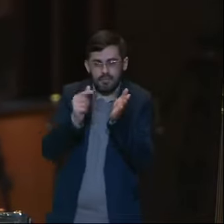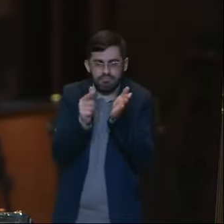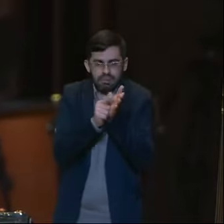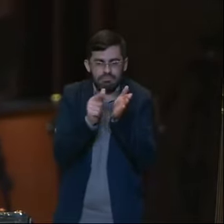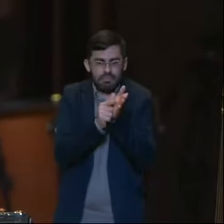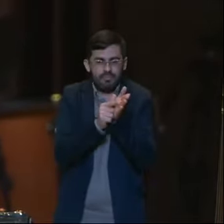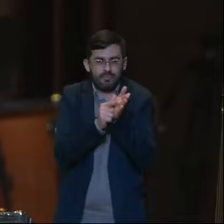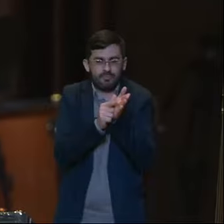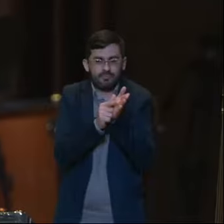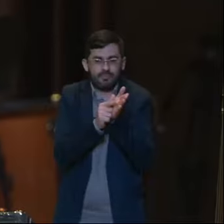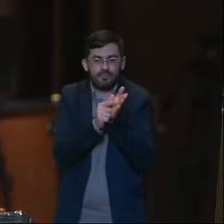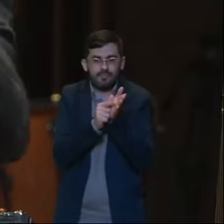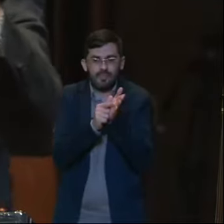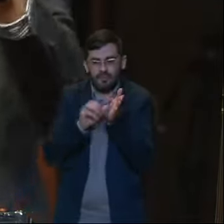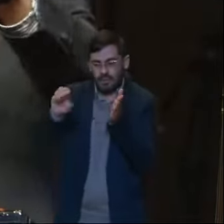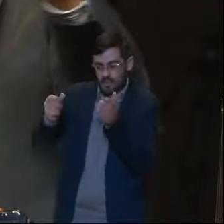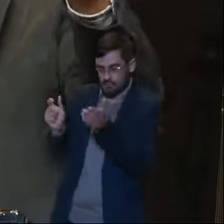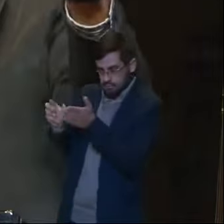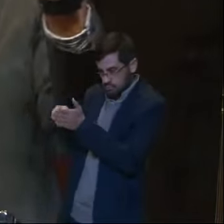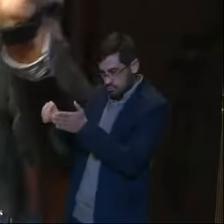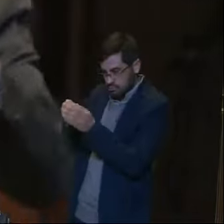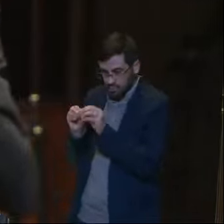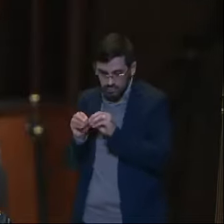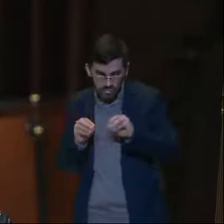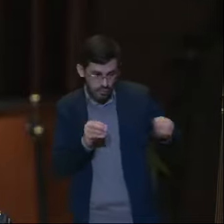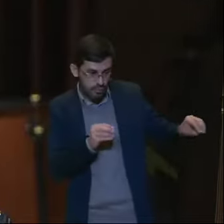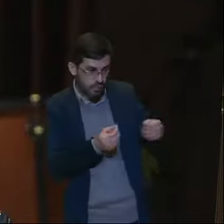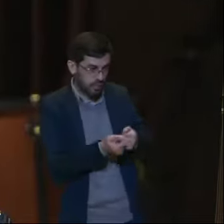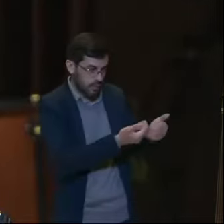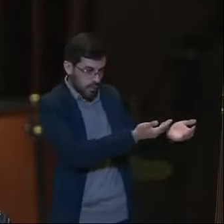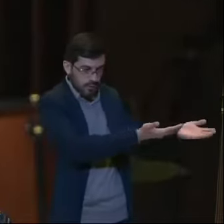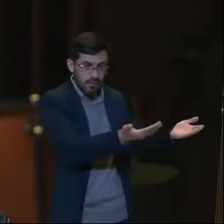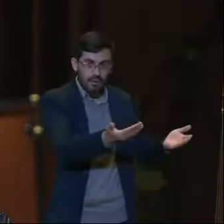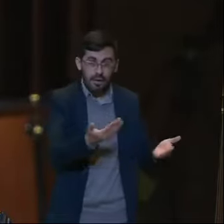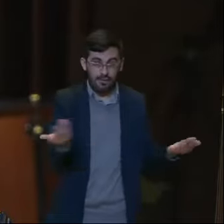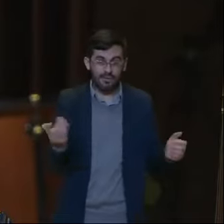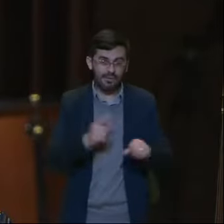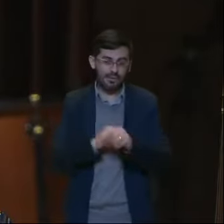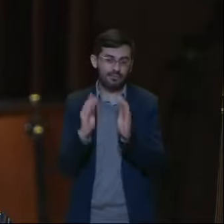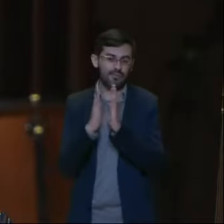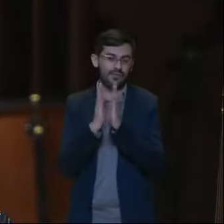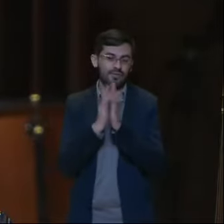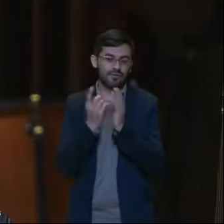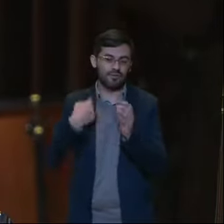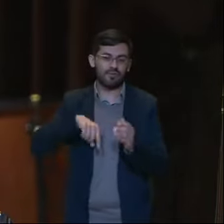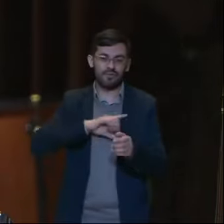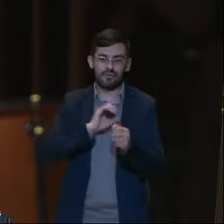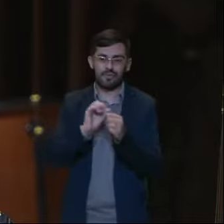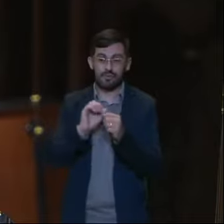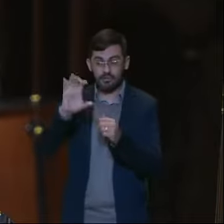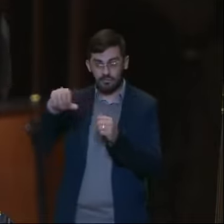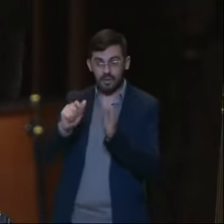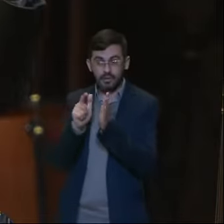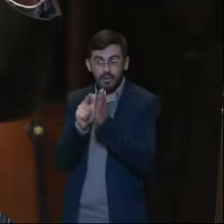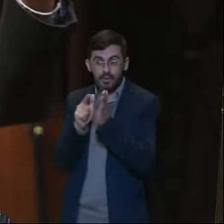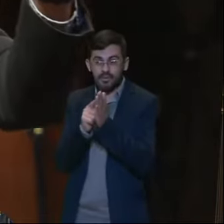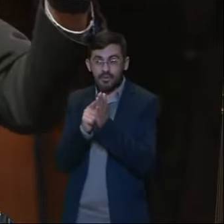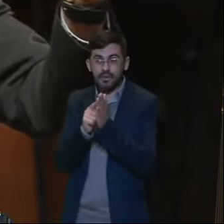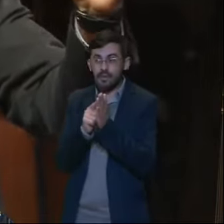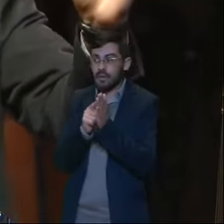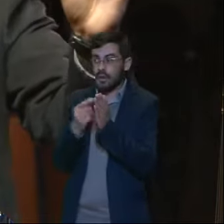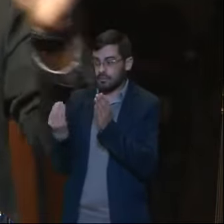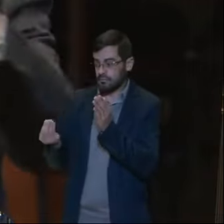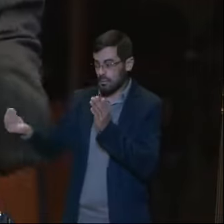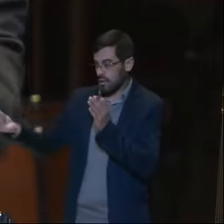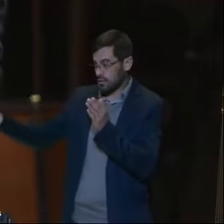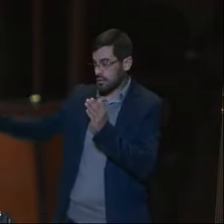dessa, destacar e passar para a pessoa ao lado, nos preparando para essa dinâmica aqui de oração que nós vamos fazer. Então pega uma folhinha, passa para a